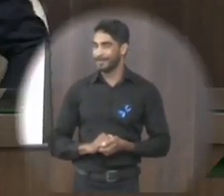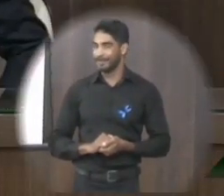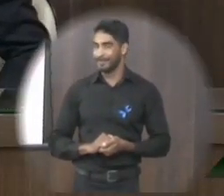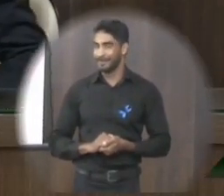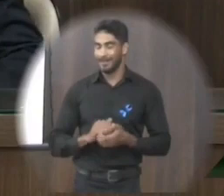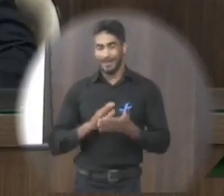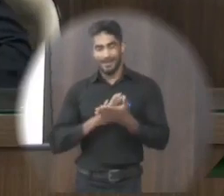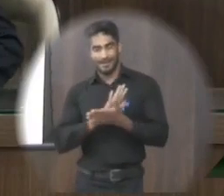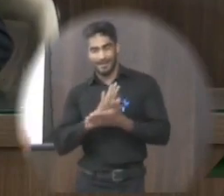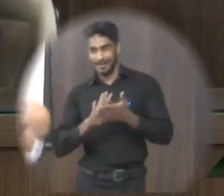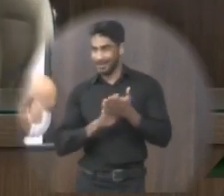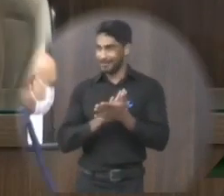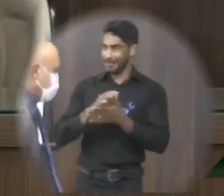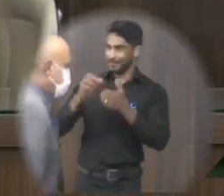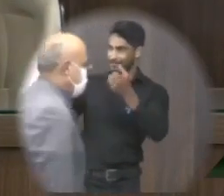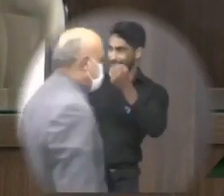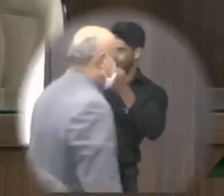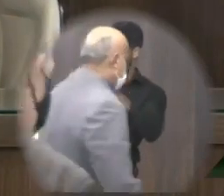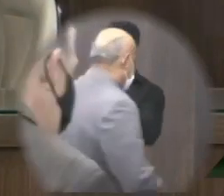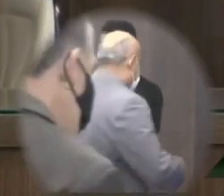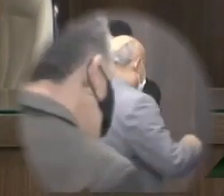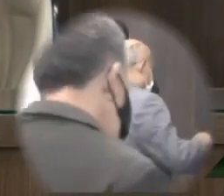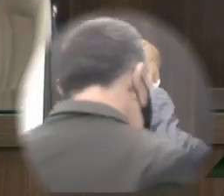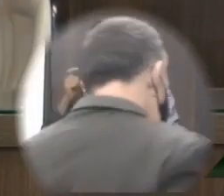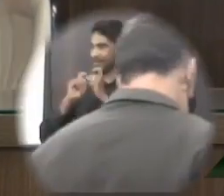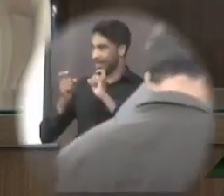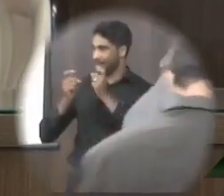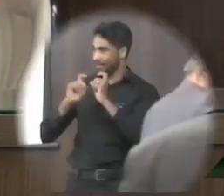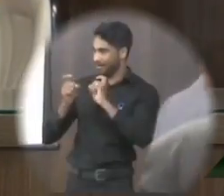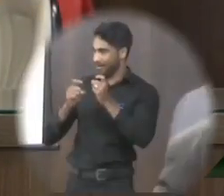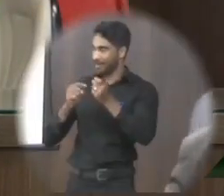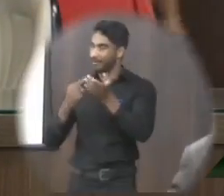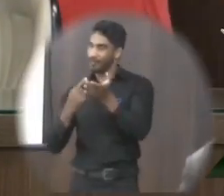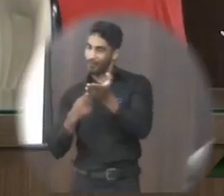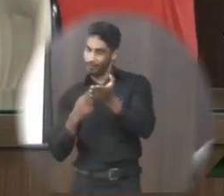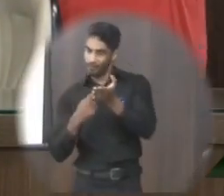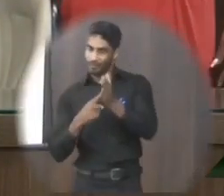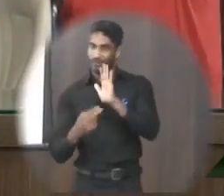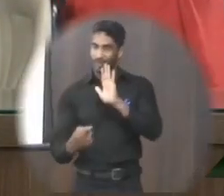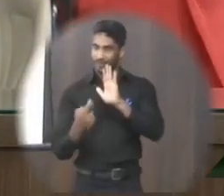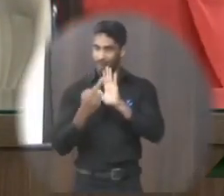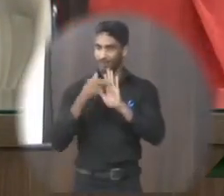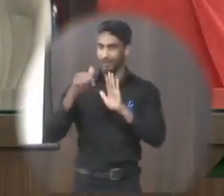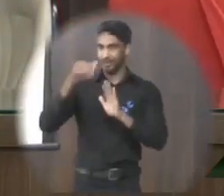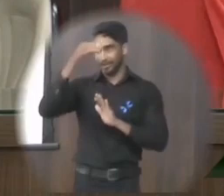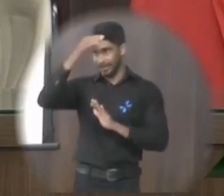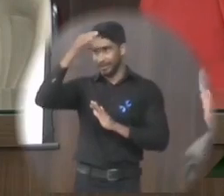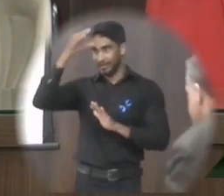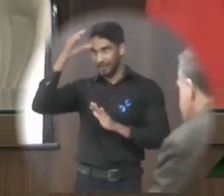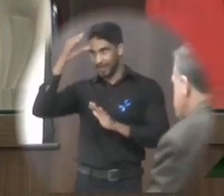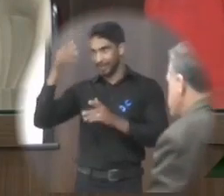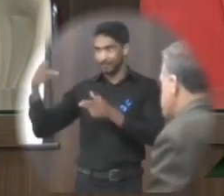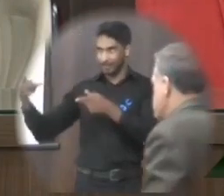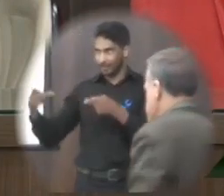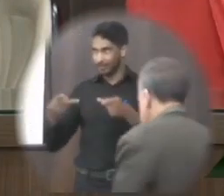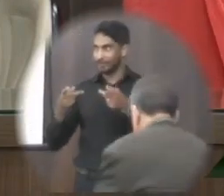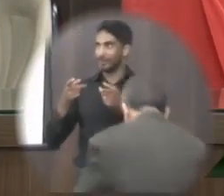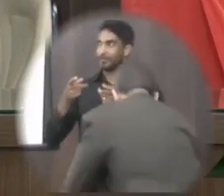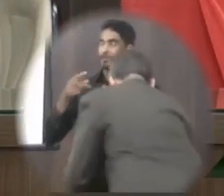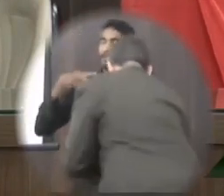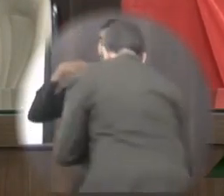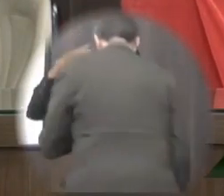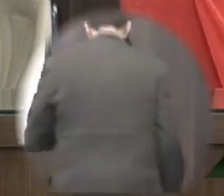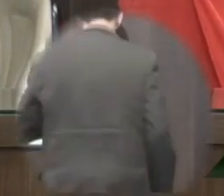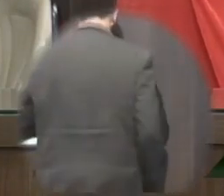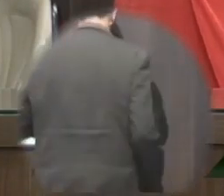Nada mais havendo a se tratar, dou por encerrada a reunião, conforme determina o regimento interno dessa casa. E convoco os vereadores